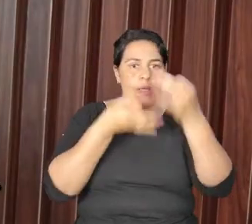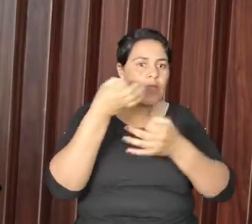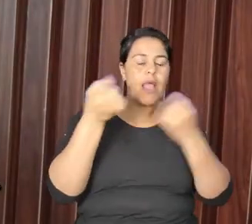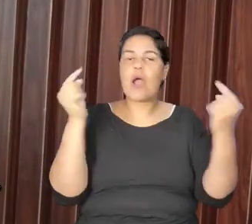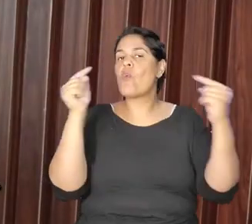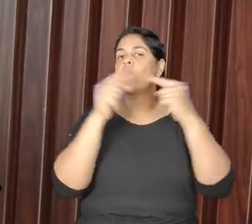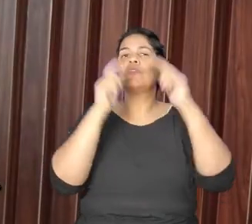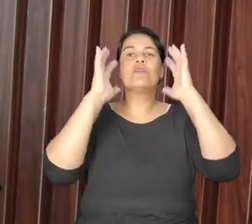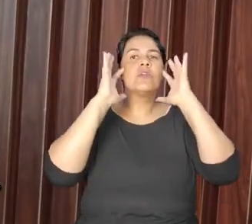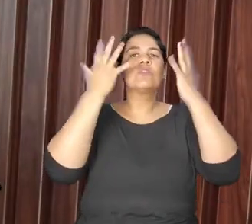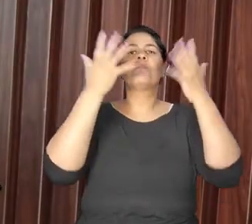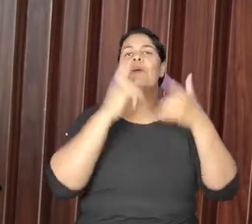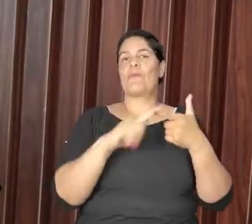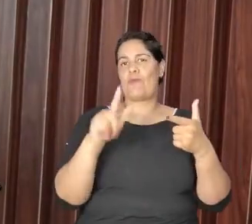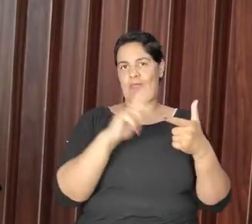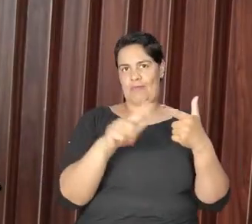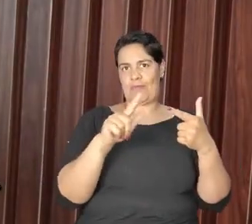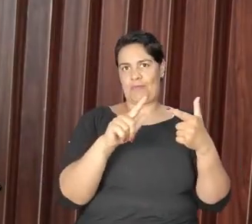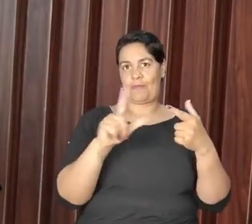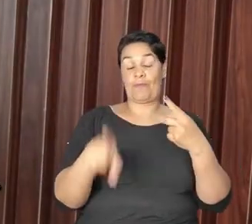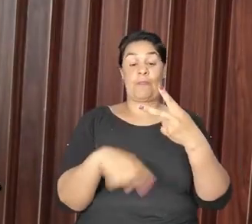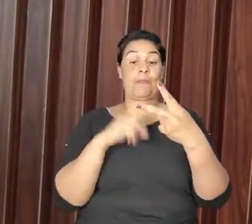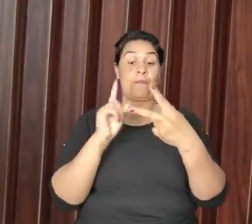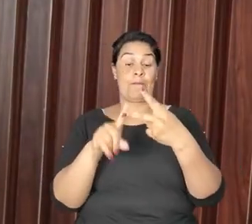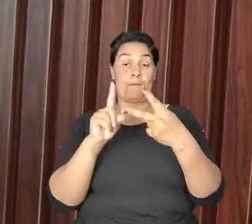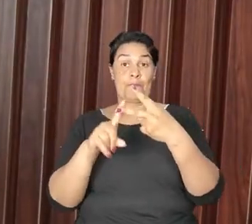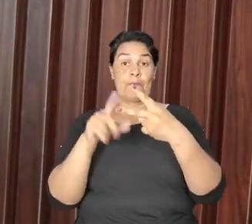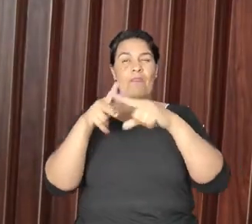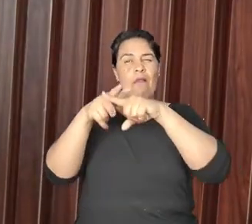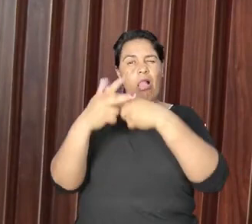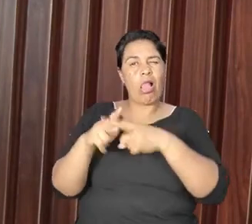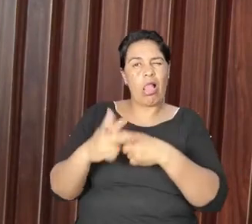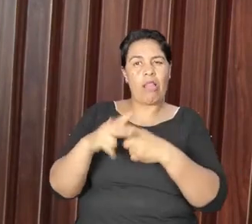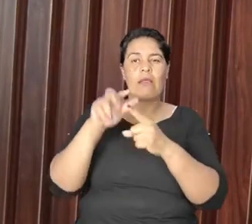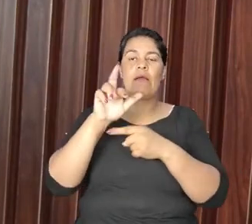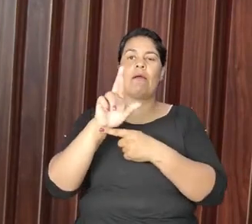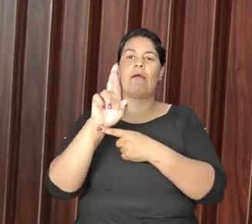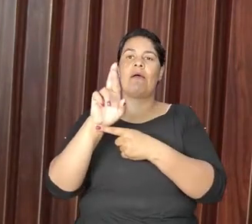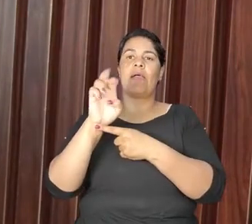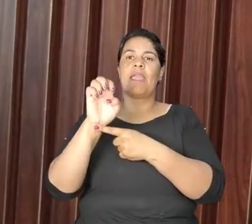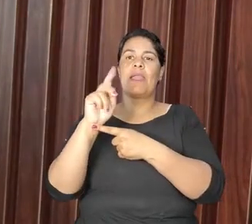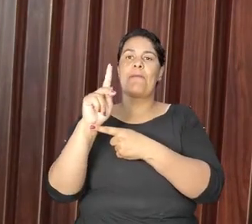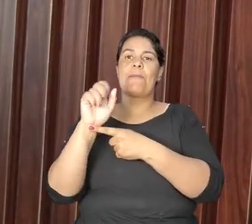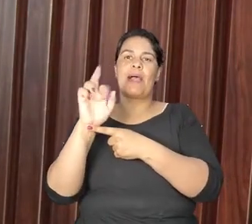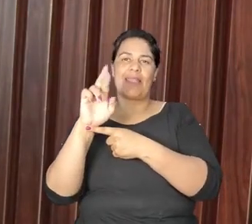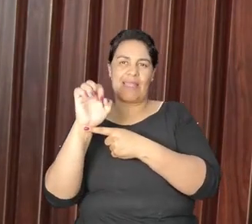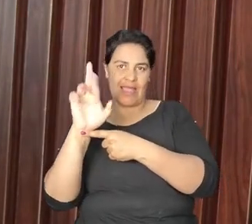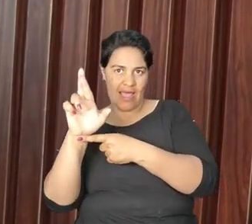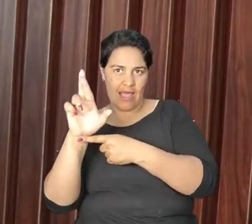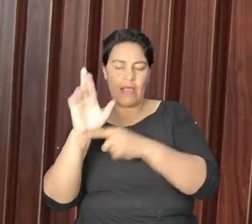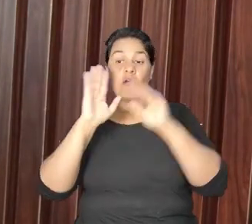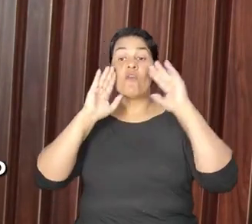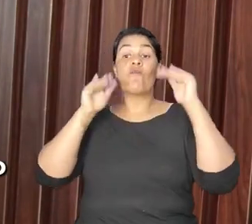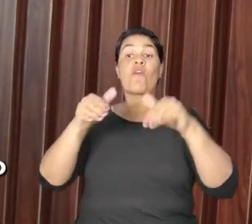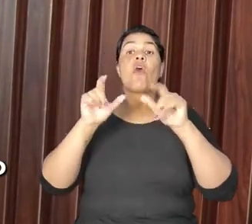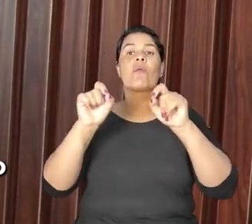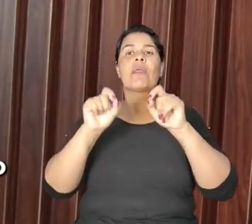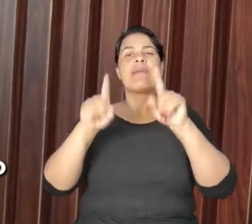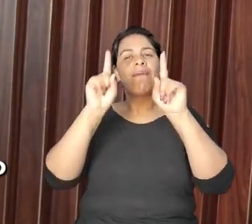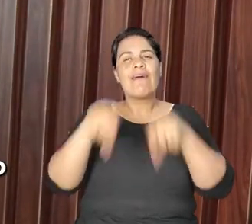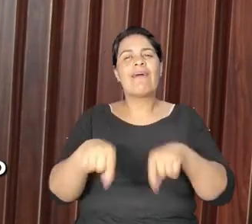se manifestam na tentativa de resolução do conflito. Reparar, o próprio verbo já deixa subentendido,